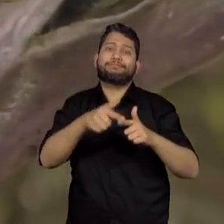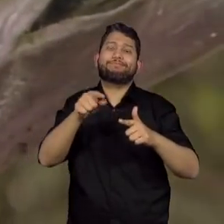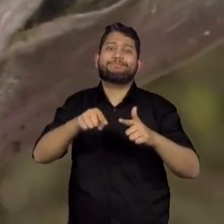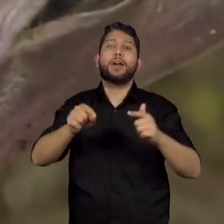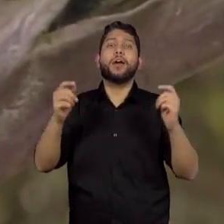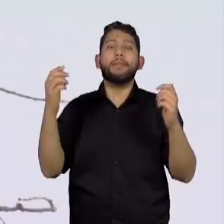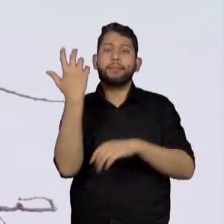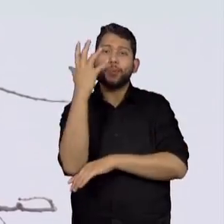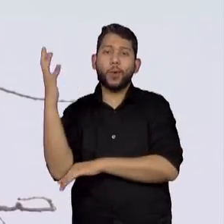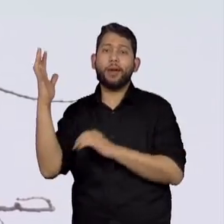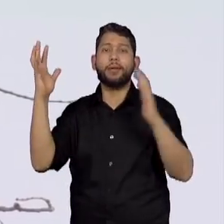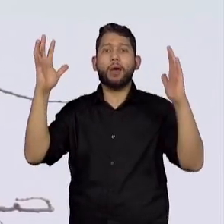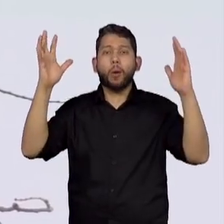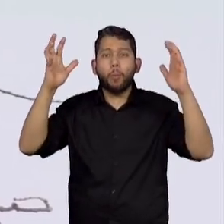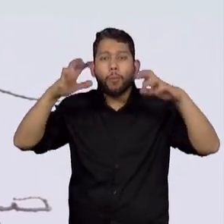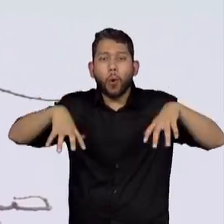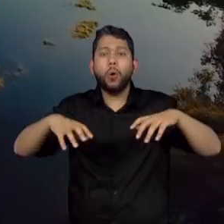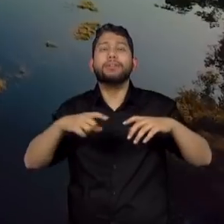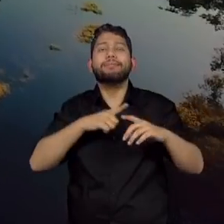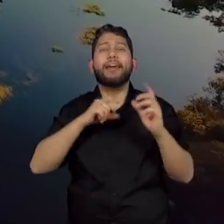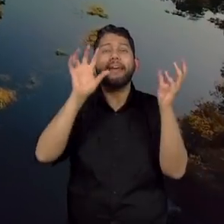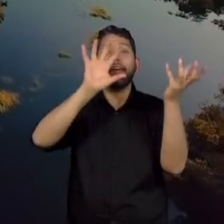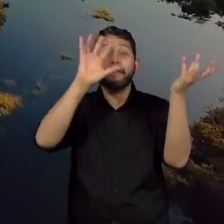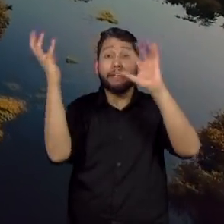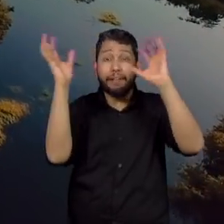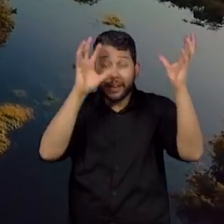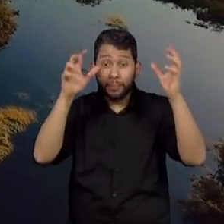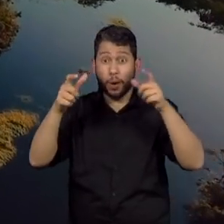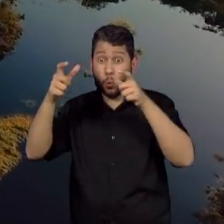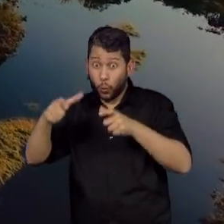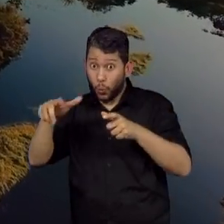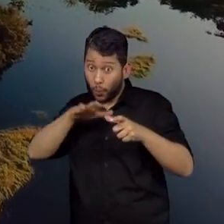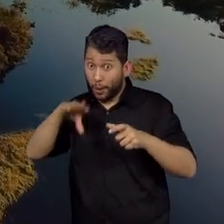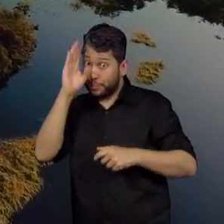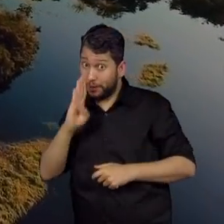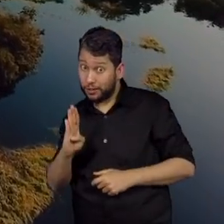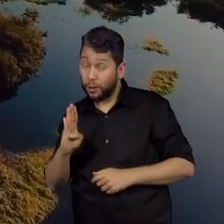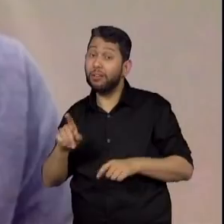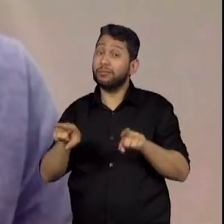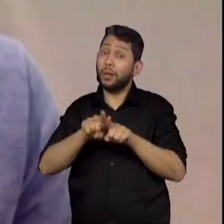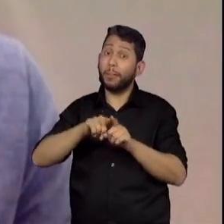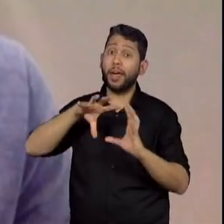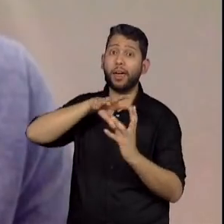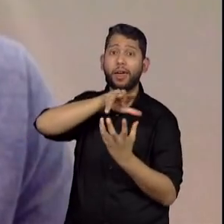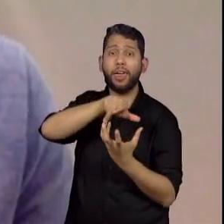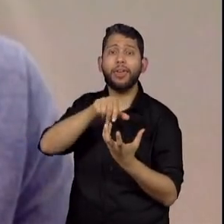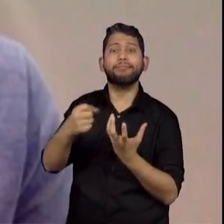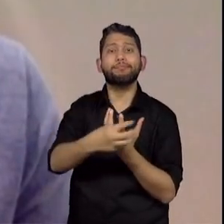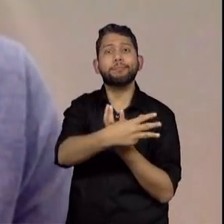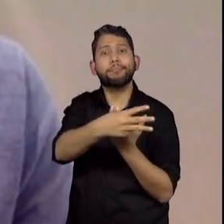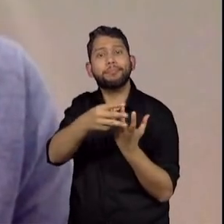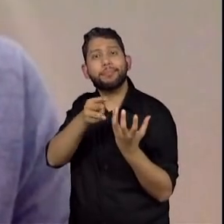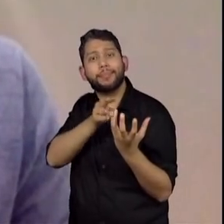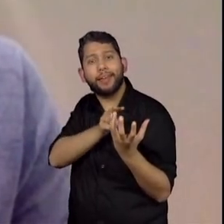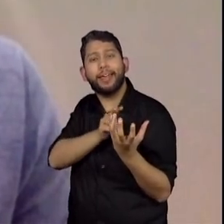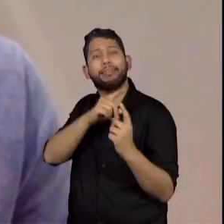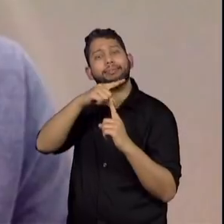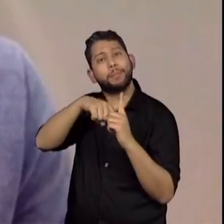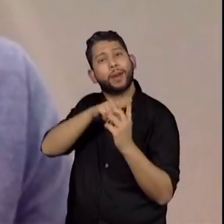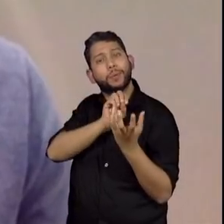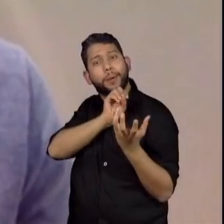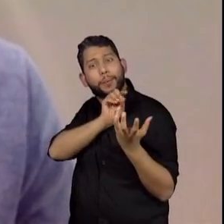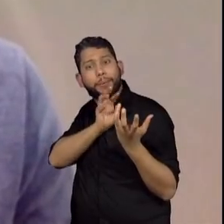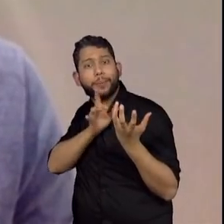na política da mudança do clima, tanto a nível regional quanto global. Eu acho que a principal conclusão é alertar